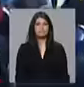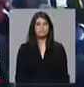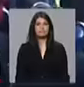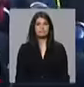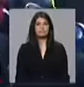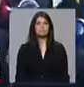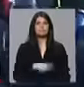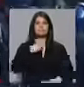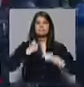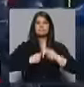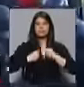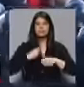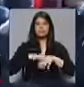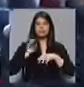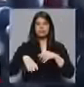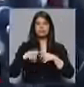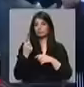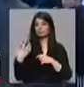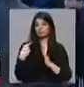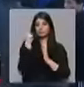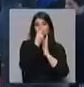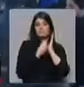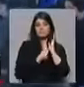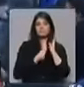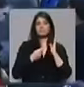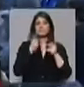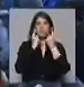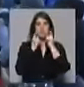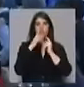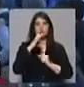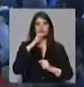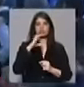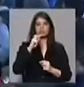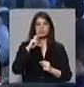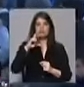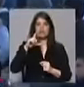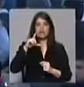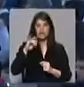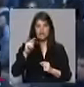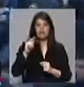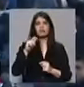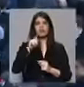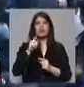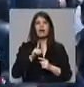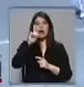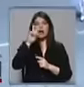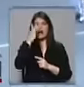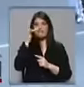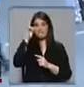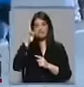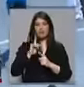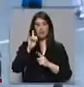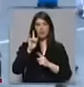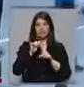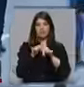Os protestos contra as recentes caricaturas do Charlie Hebdo espalharam-se um pouco por todo o norte de África. Na Argélia,